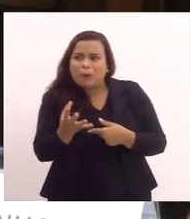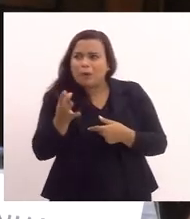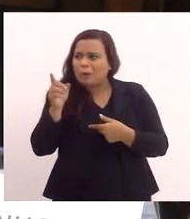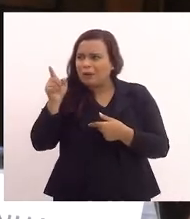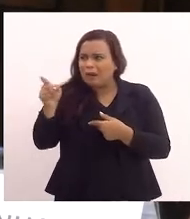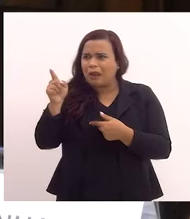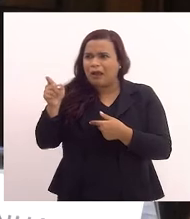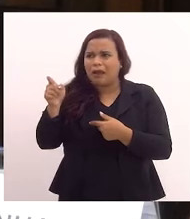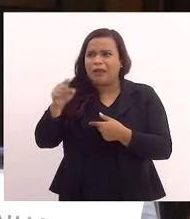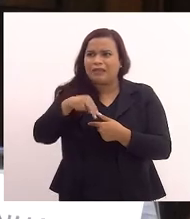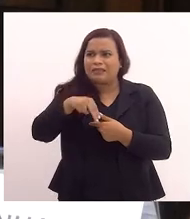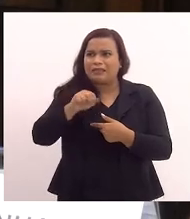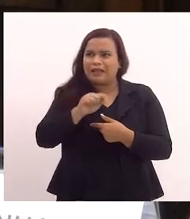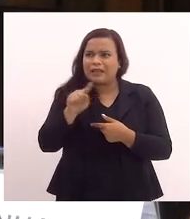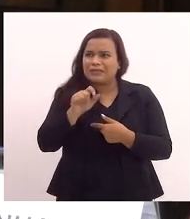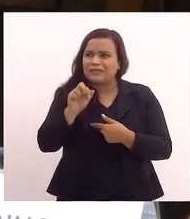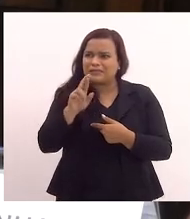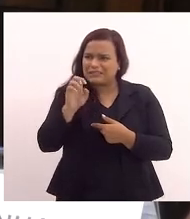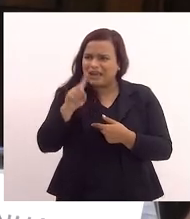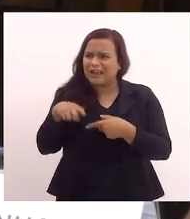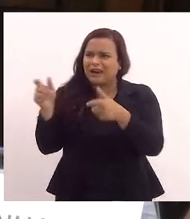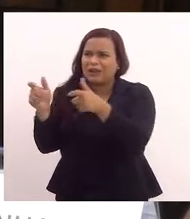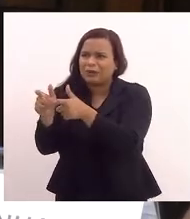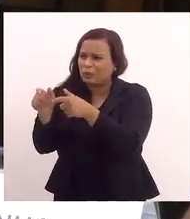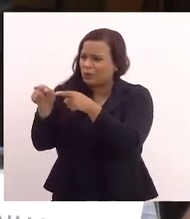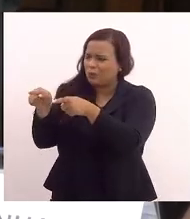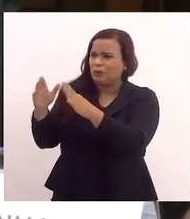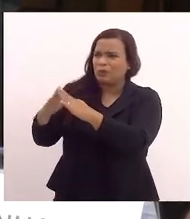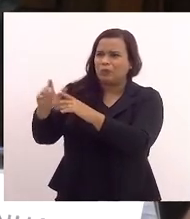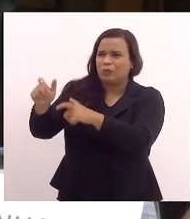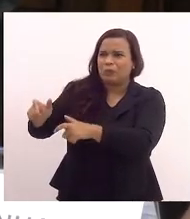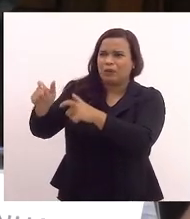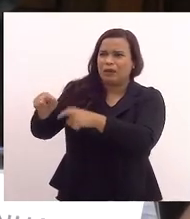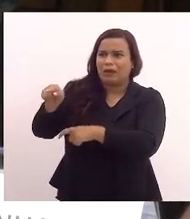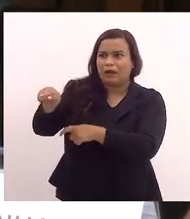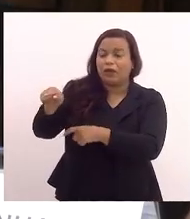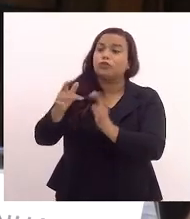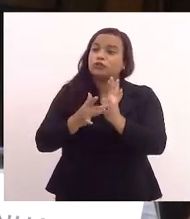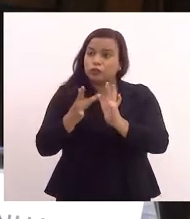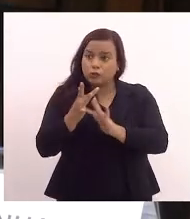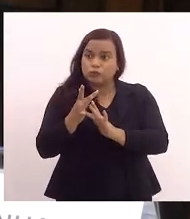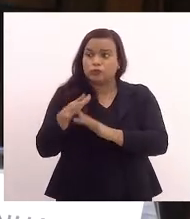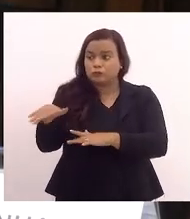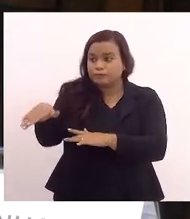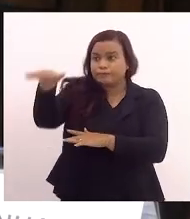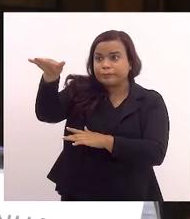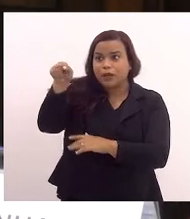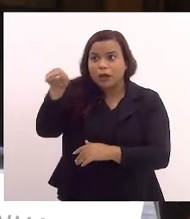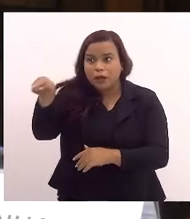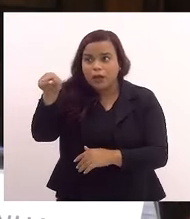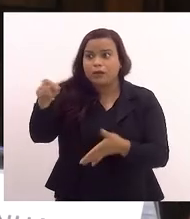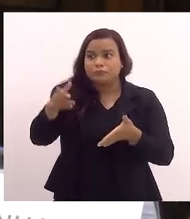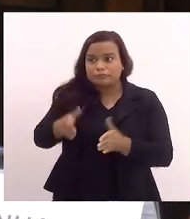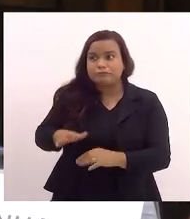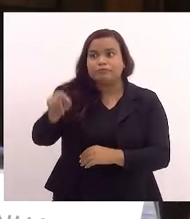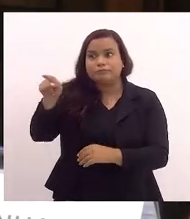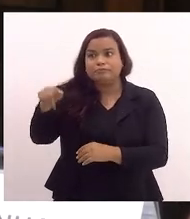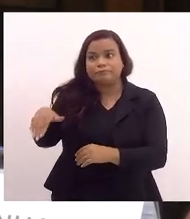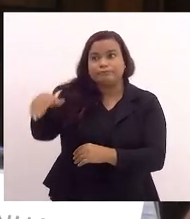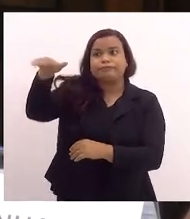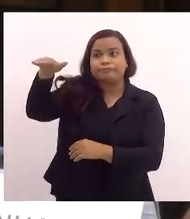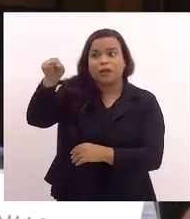cresceu, então ele foi sempre julgado por seu território, sua condição